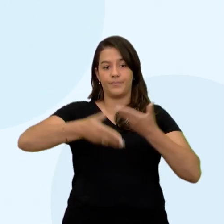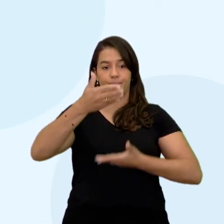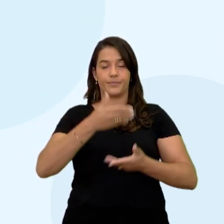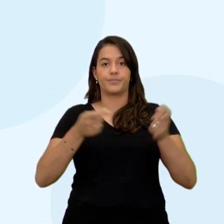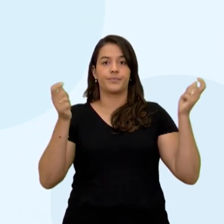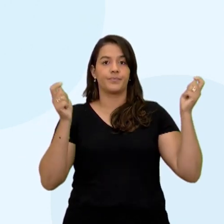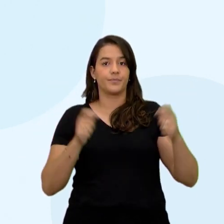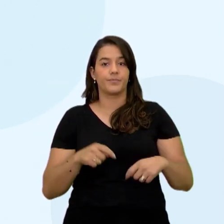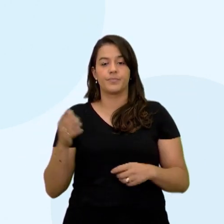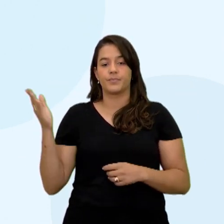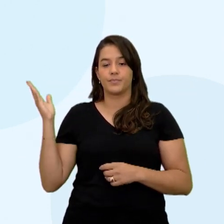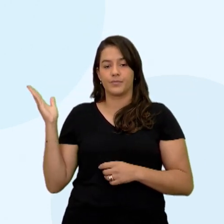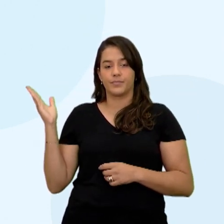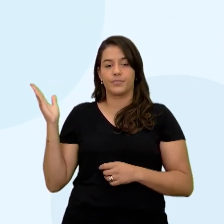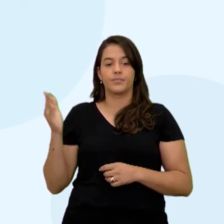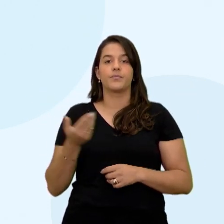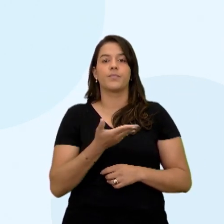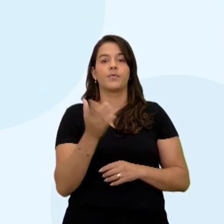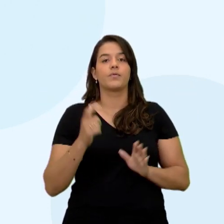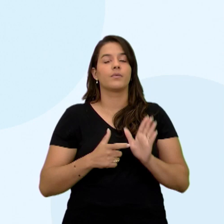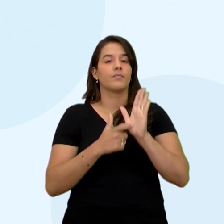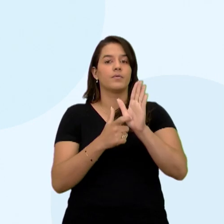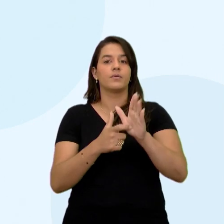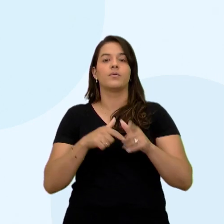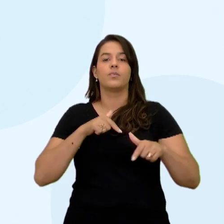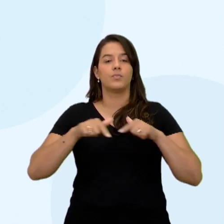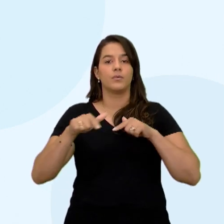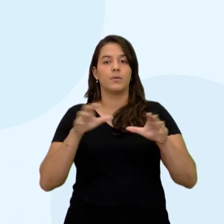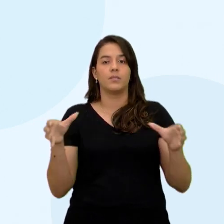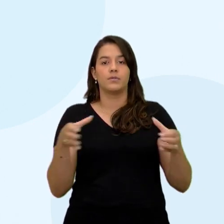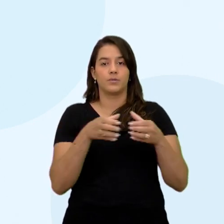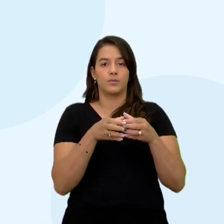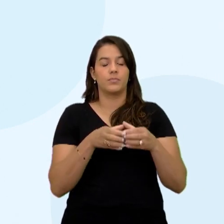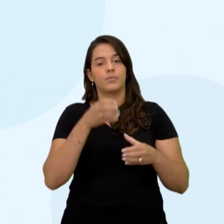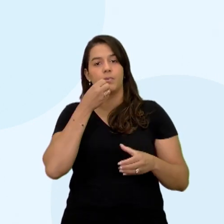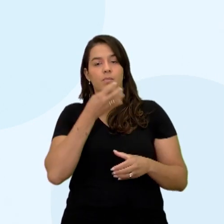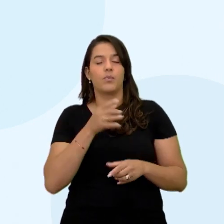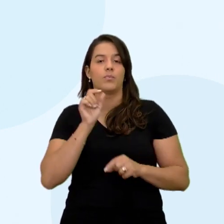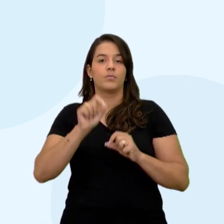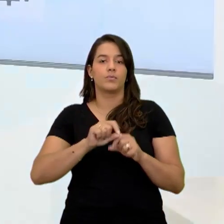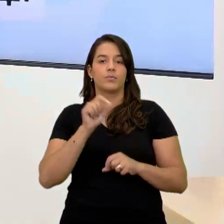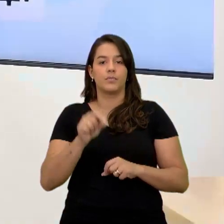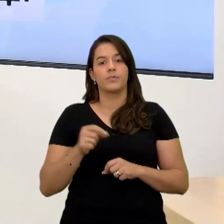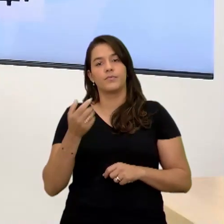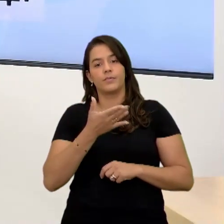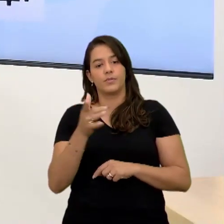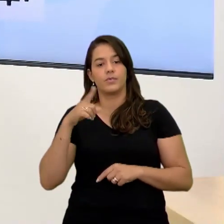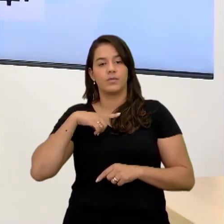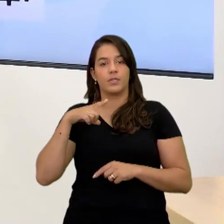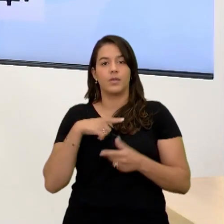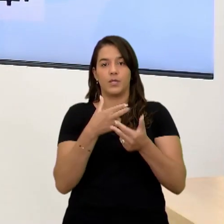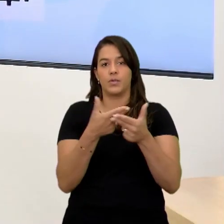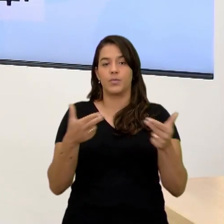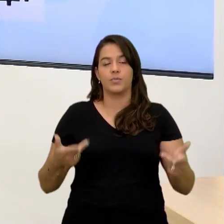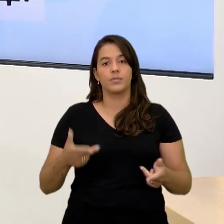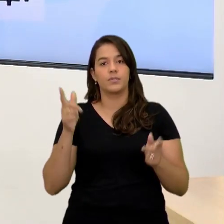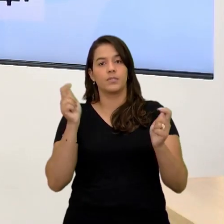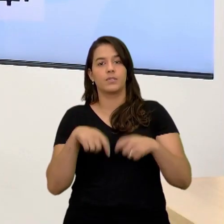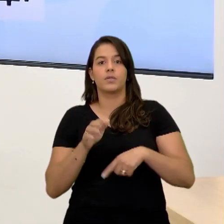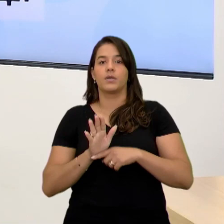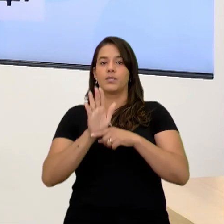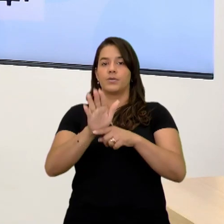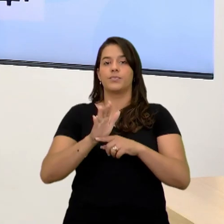vocês. Na verdade, o que acontece? Quando você vai fazer um trabalho em grupo, é muito bom que você tenha equipamentos que facilite a